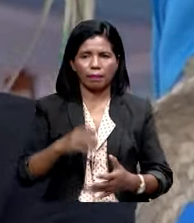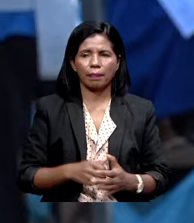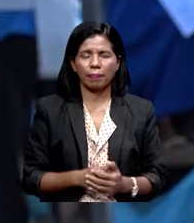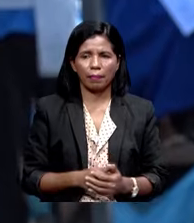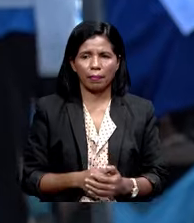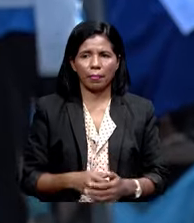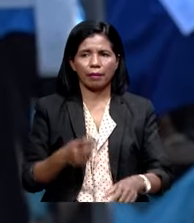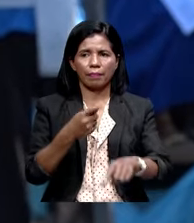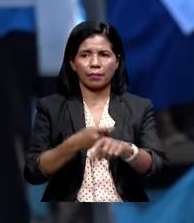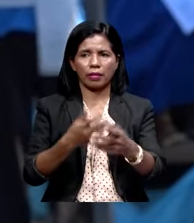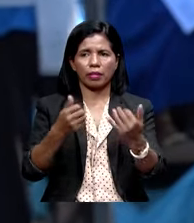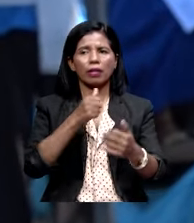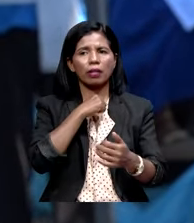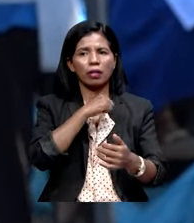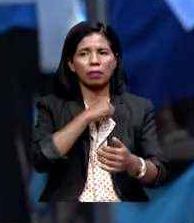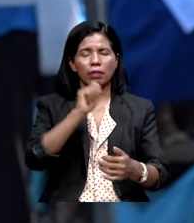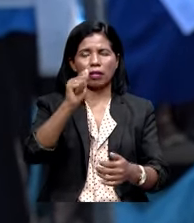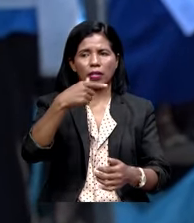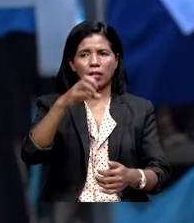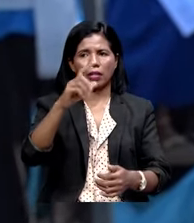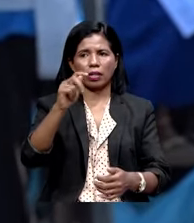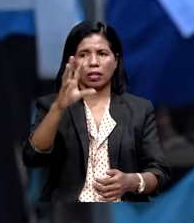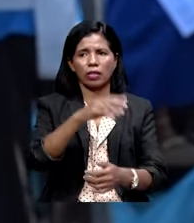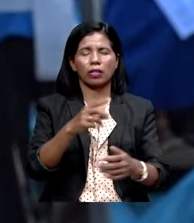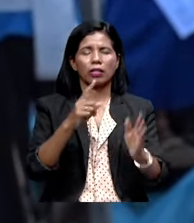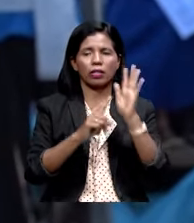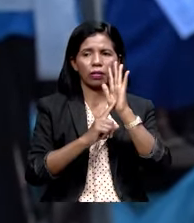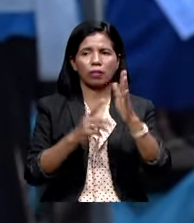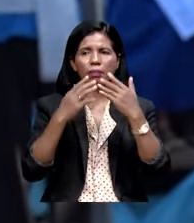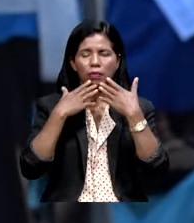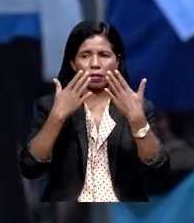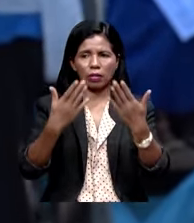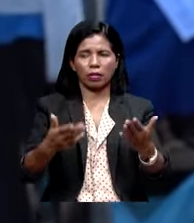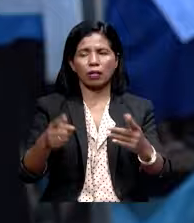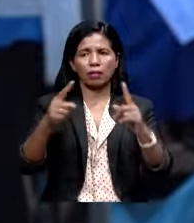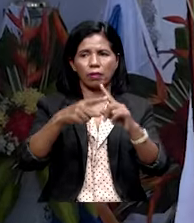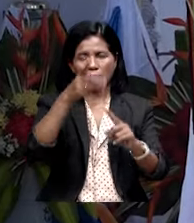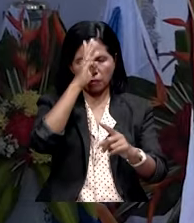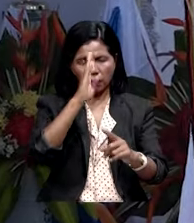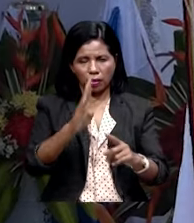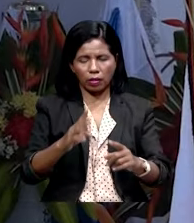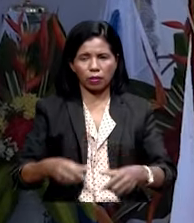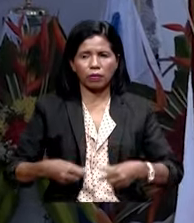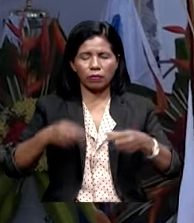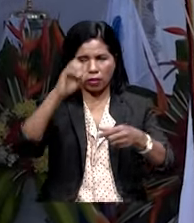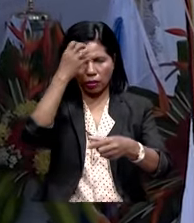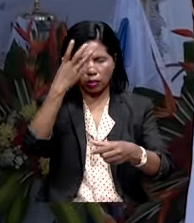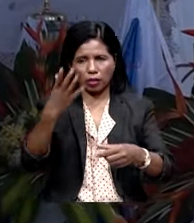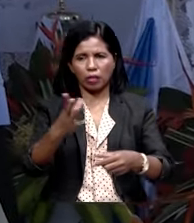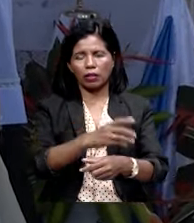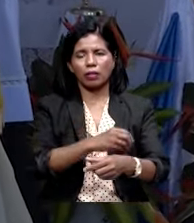a Bíblia de Anemos, Padre Aquino Mazarelo, ato agradecimento profundo ba Maroma, tambarai com a graça na